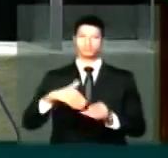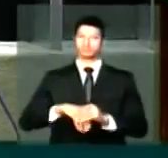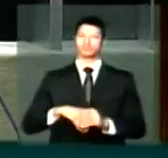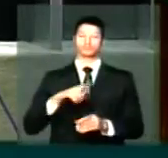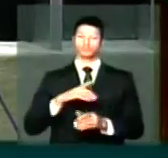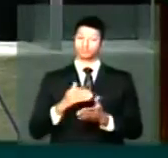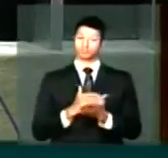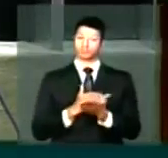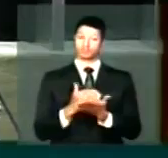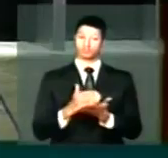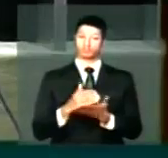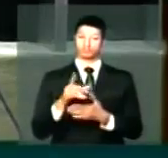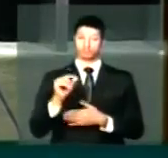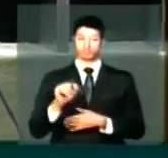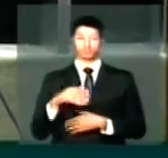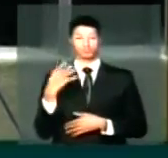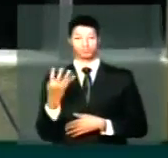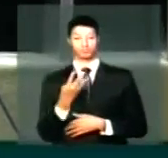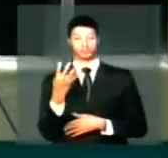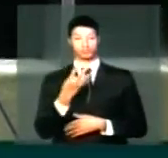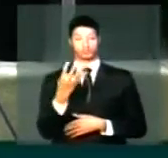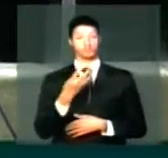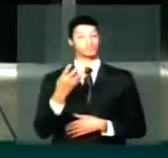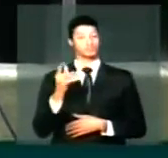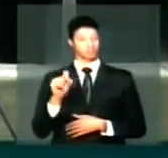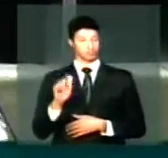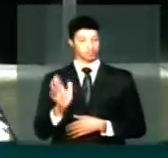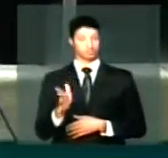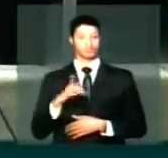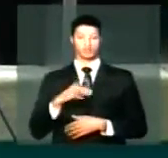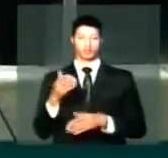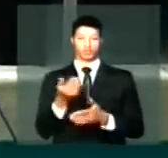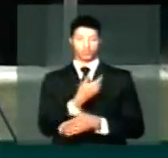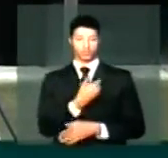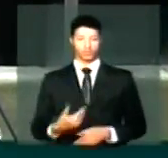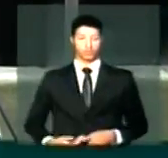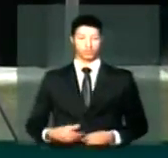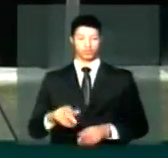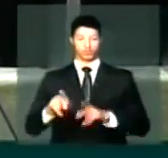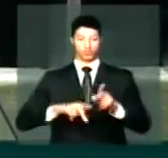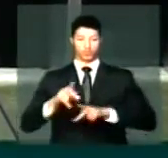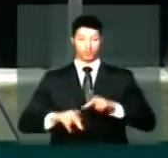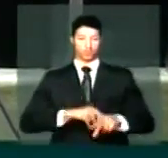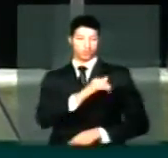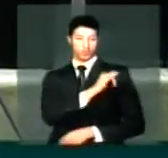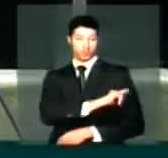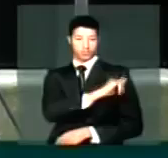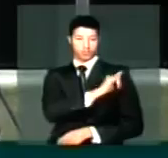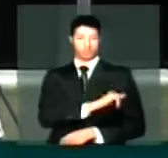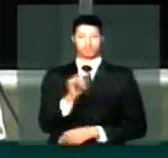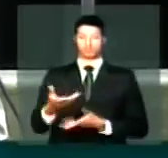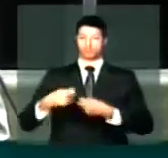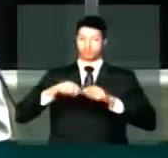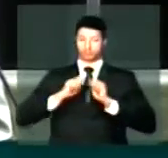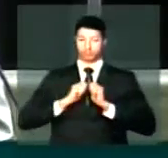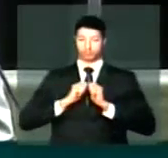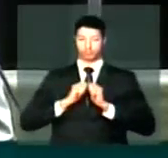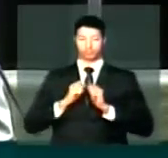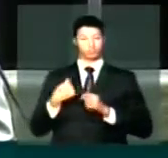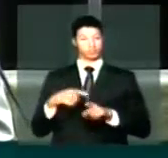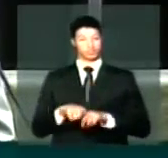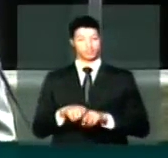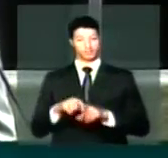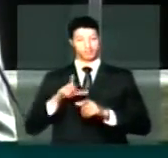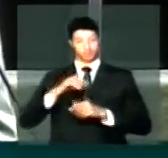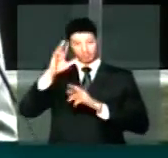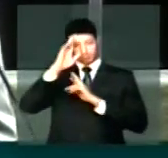que começa, e essa é a quarta que parte do povo do Rio de Janeiro me concedeu, me dá